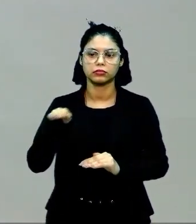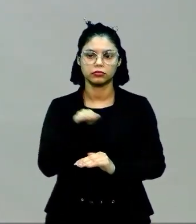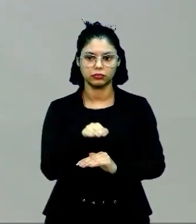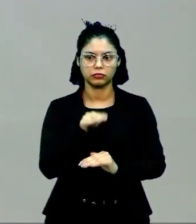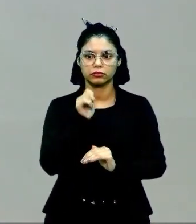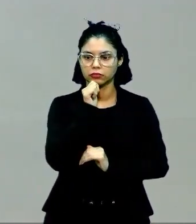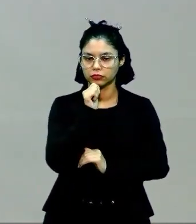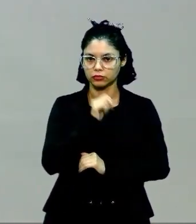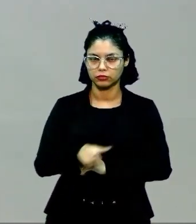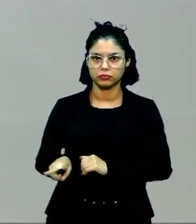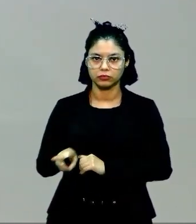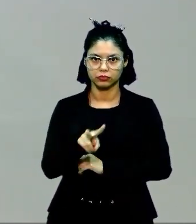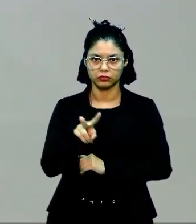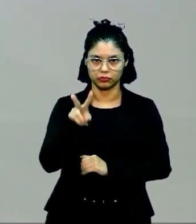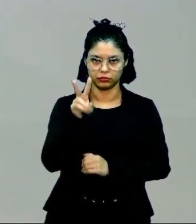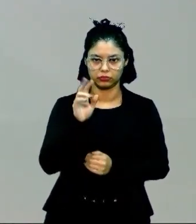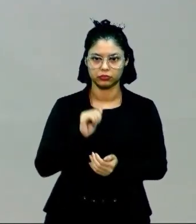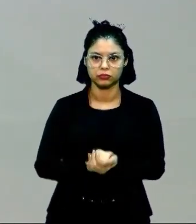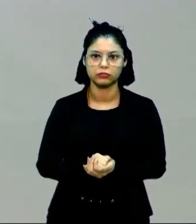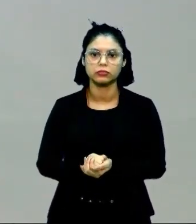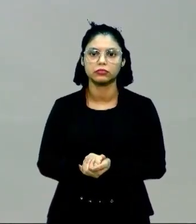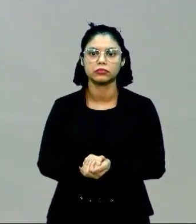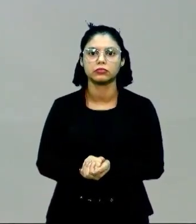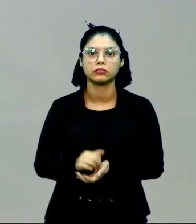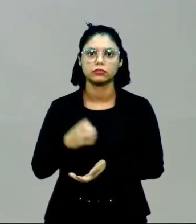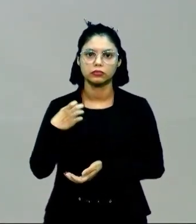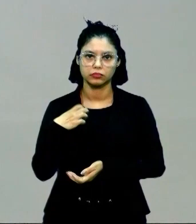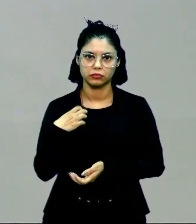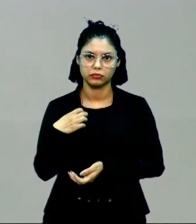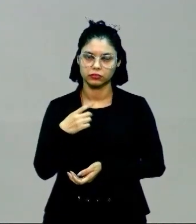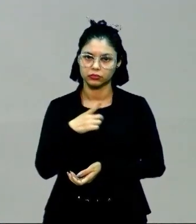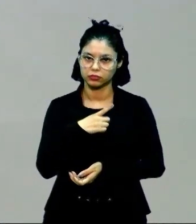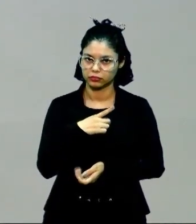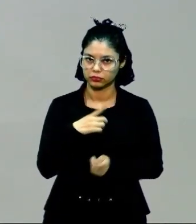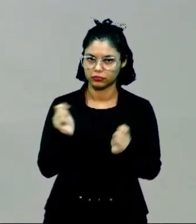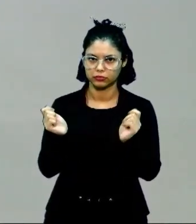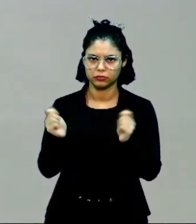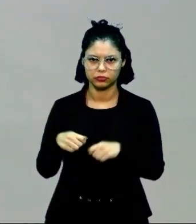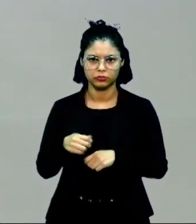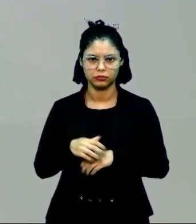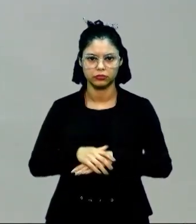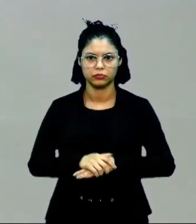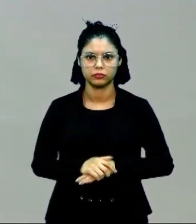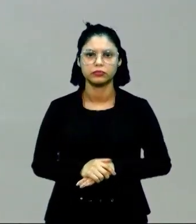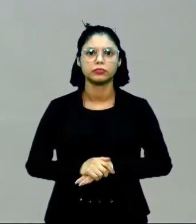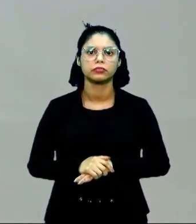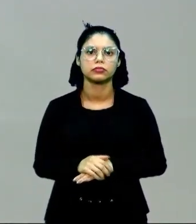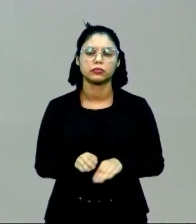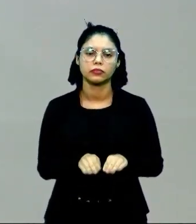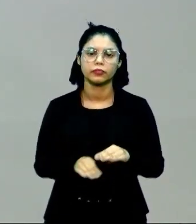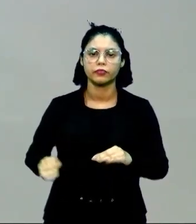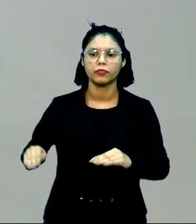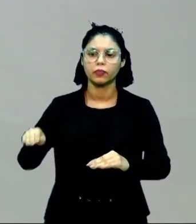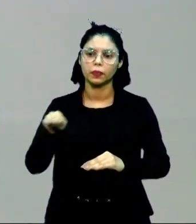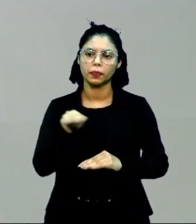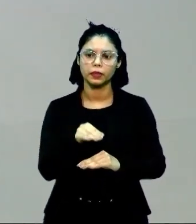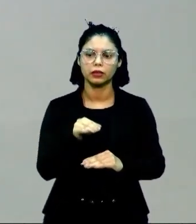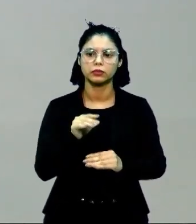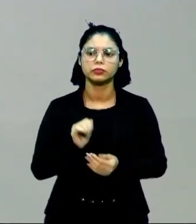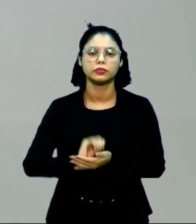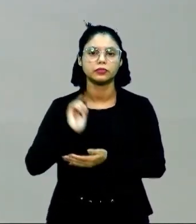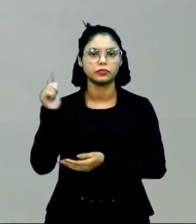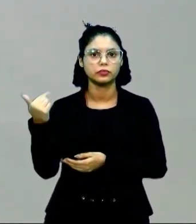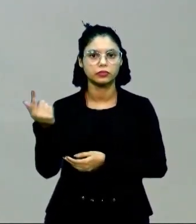os valores morais, os princípios éticos que eu possuo são muito superiores em relação ao